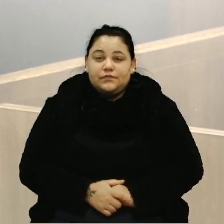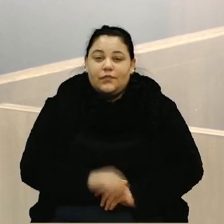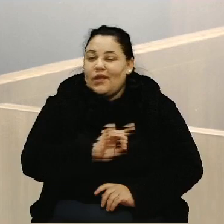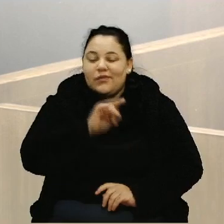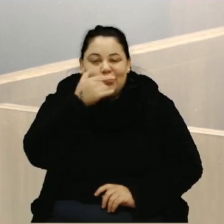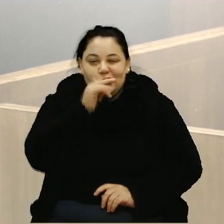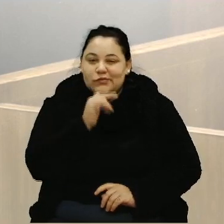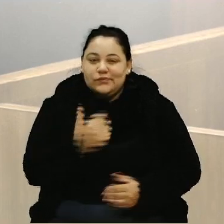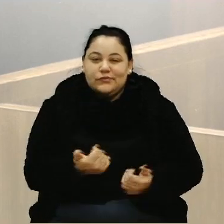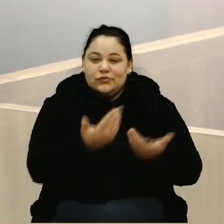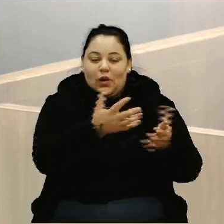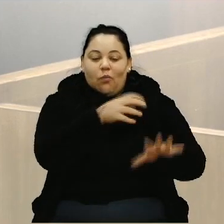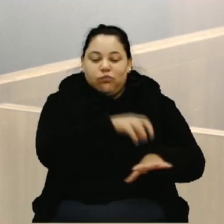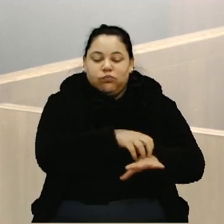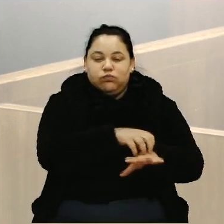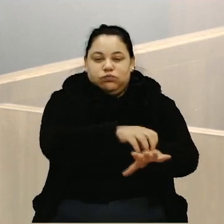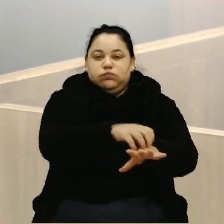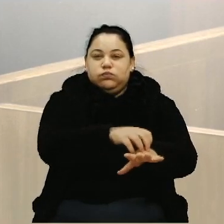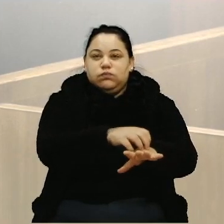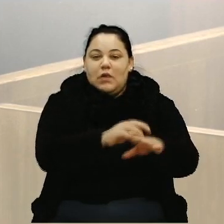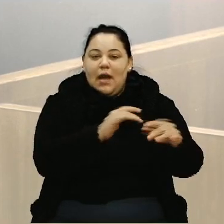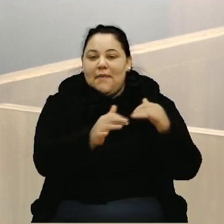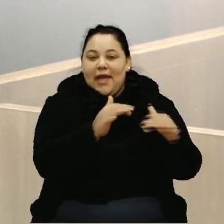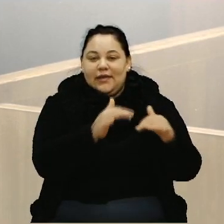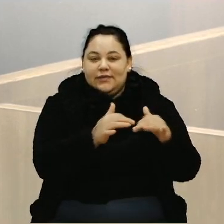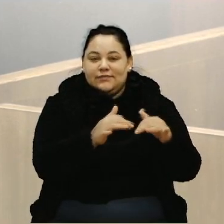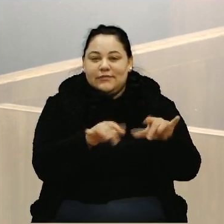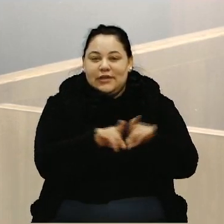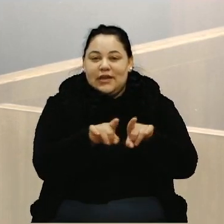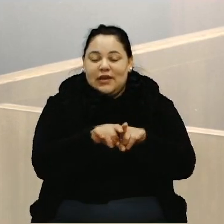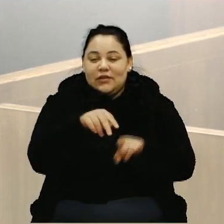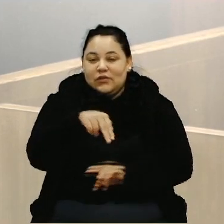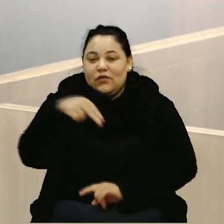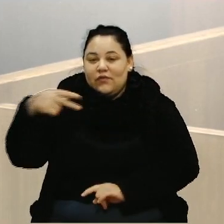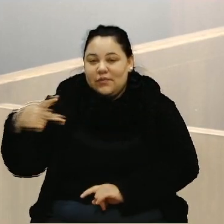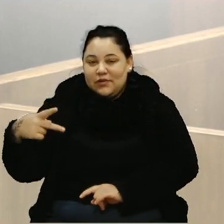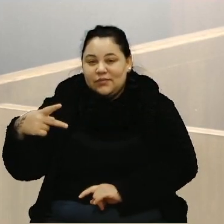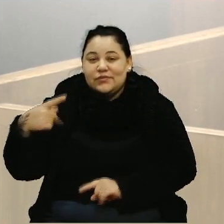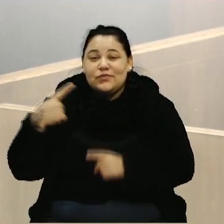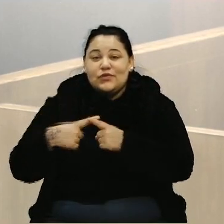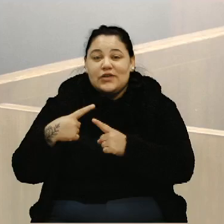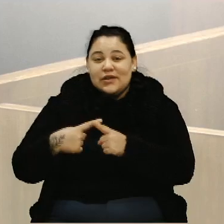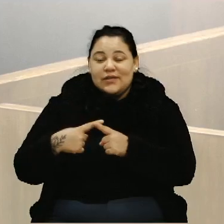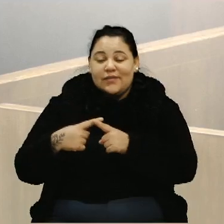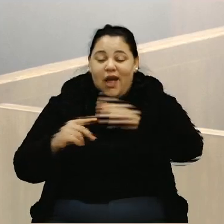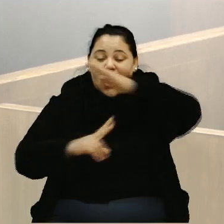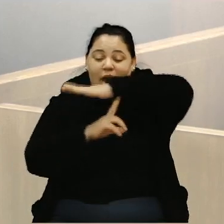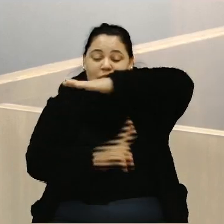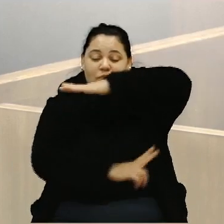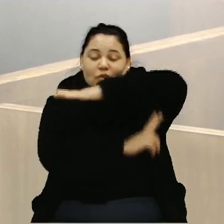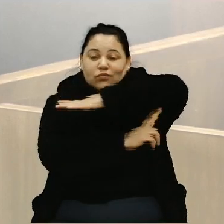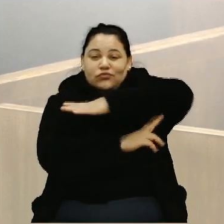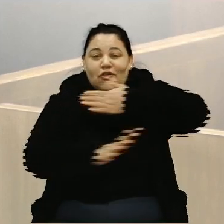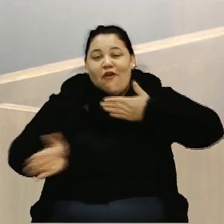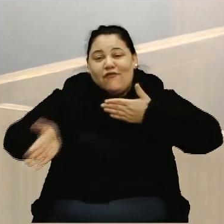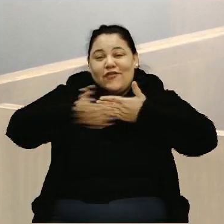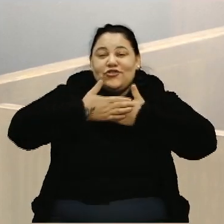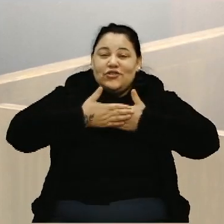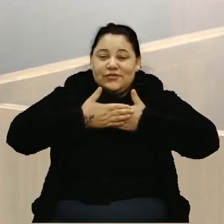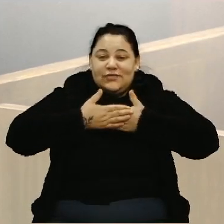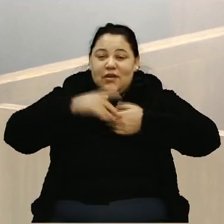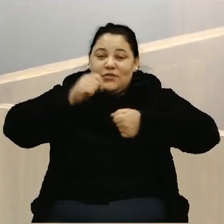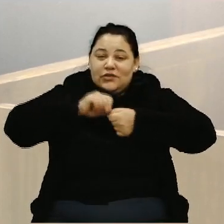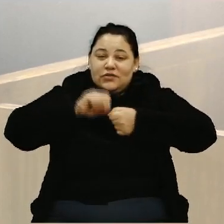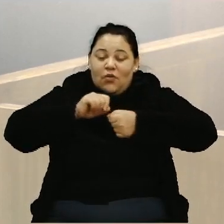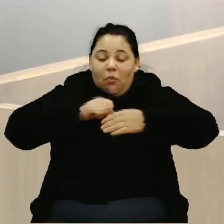levar o equipamento dele para Nova Petrópolis, porque a ponte está interditada. Aí teve que fazer uma volta